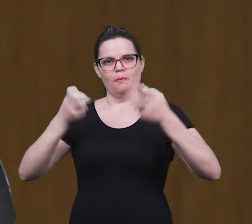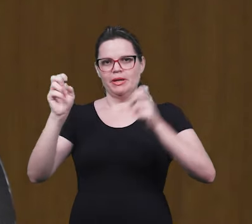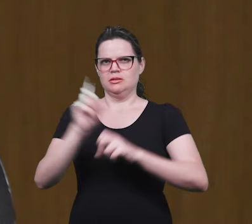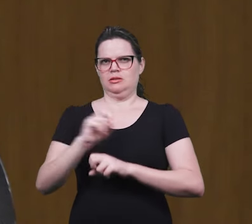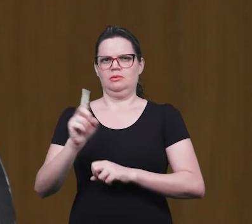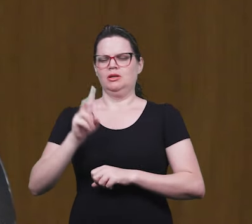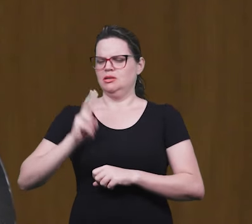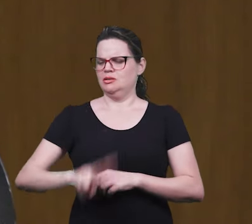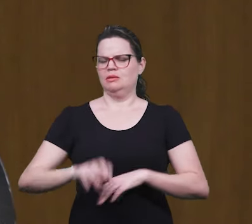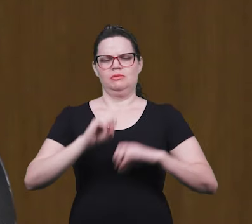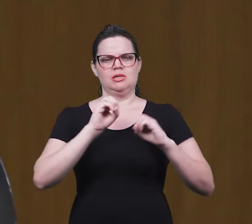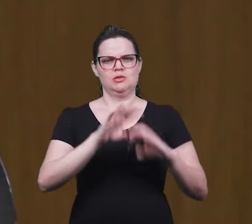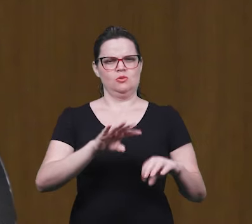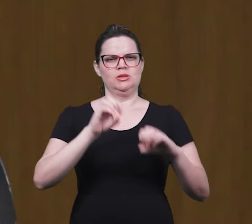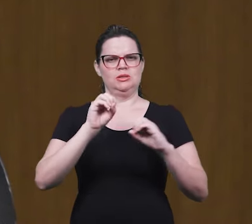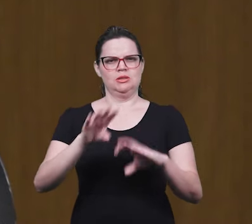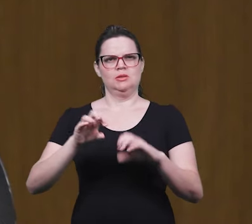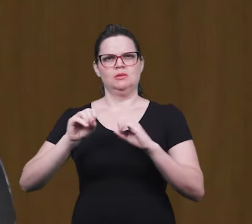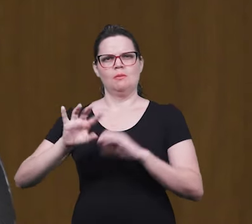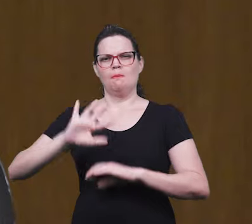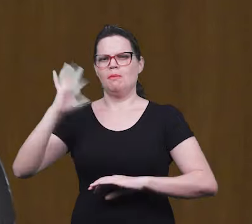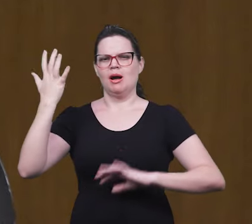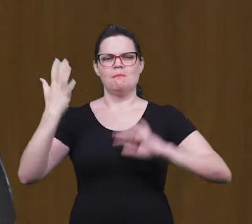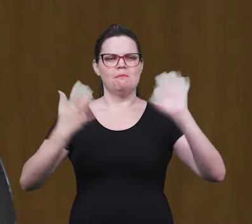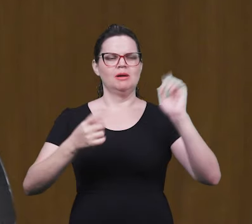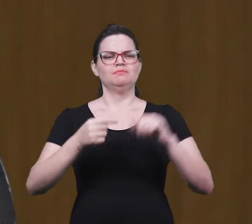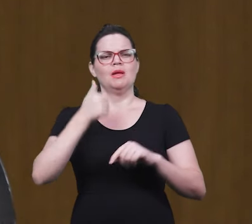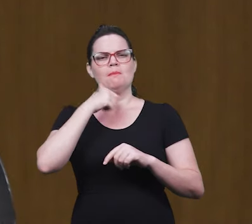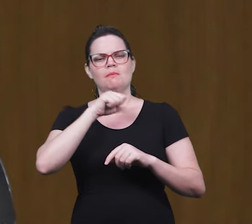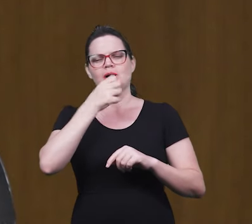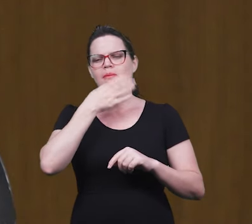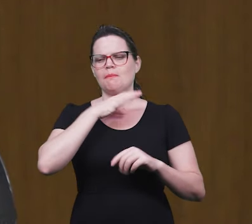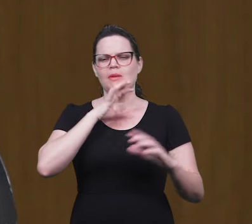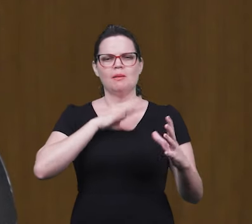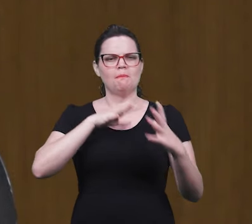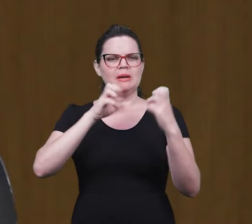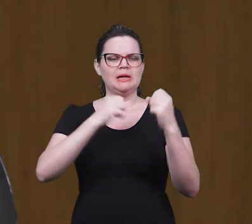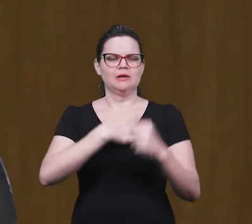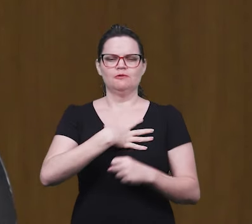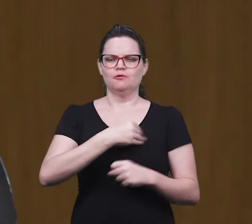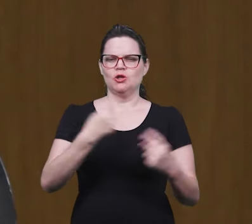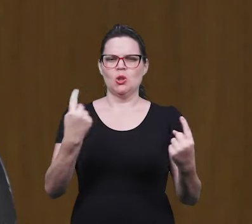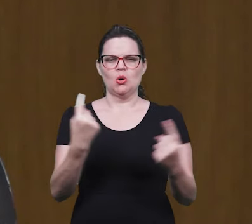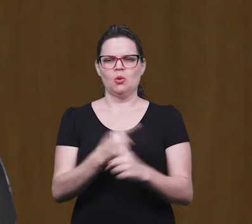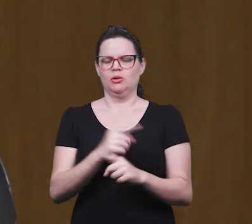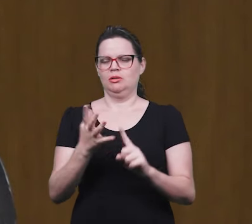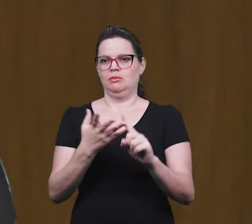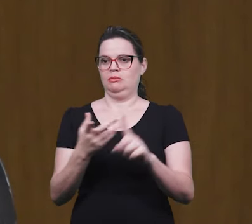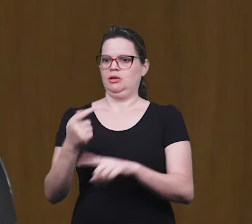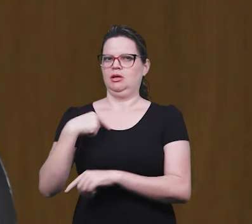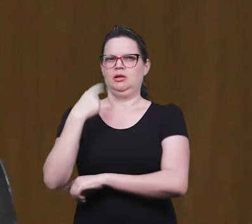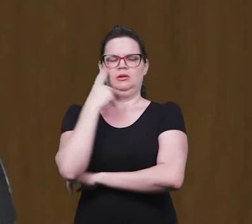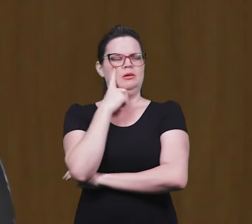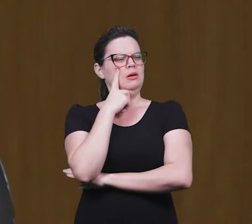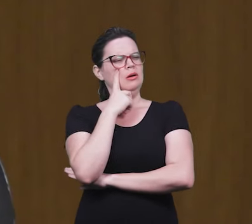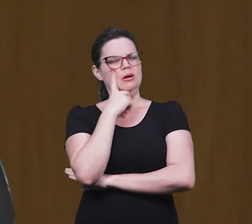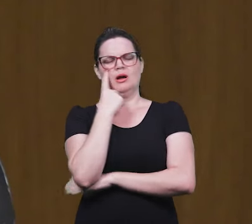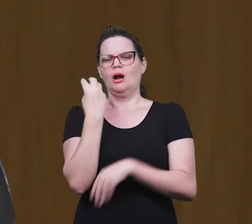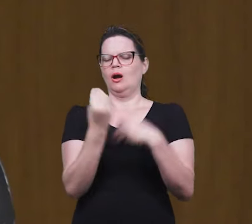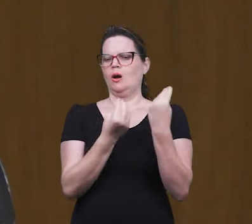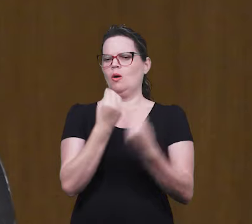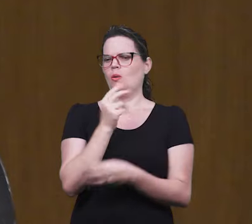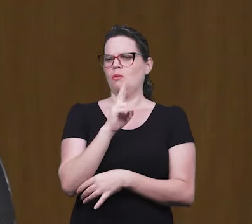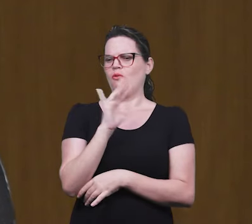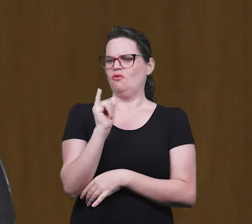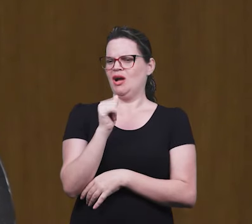E ensinou para a gente os sinais, pai contra filhos, tudo que a gente ia acontecer. E a gente ficava entre nós: como que vai